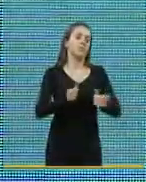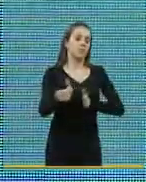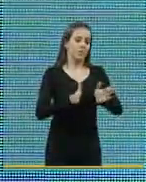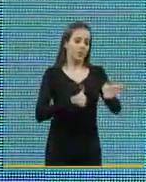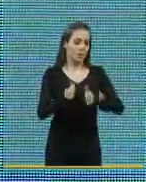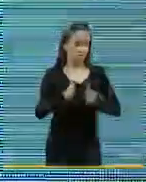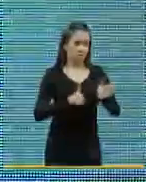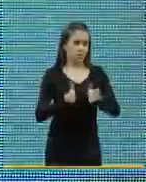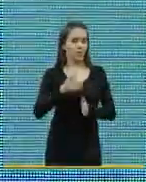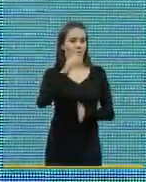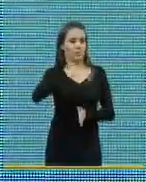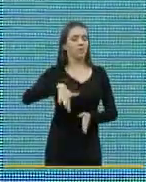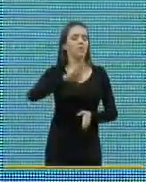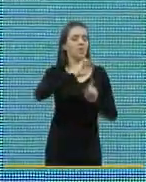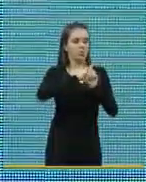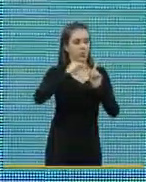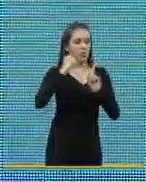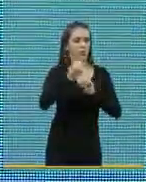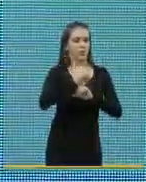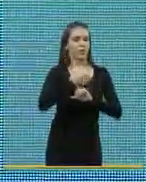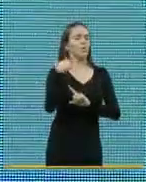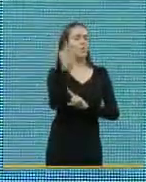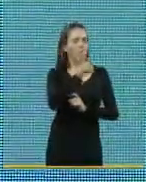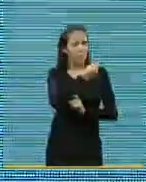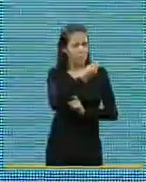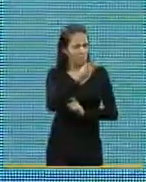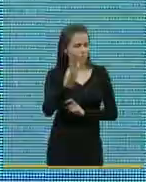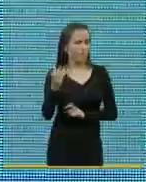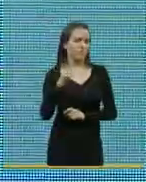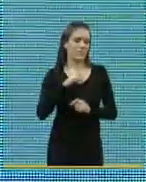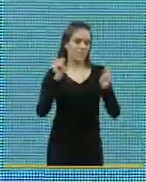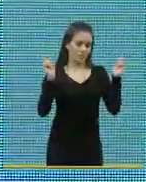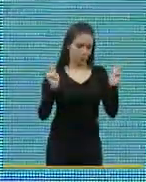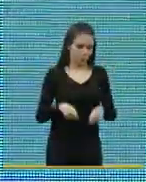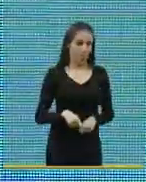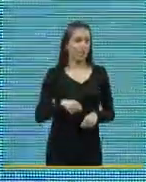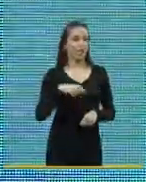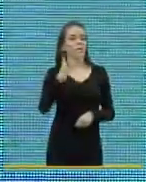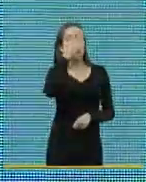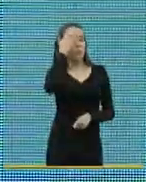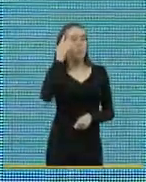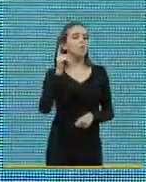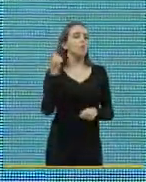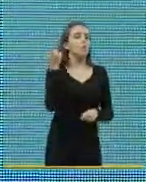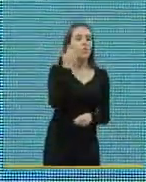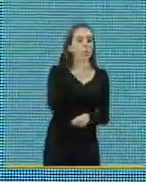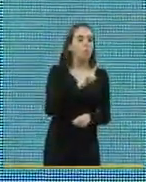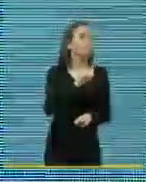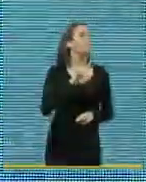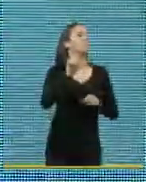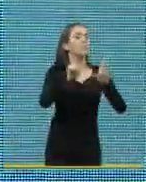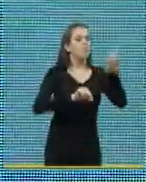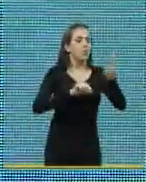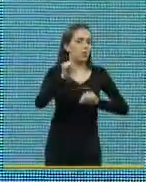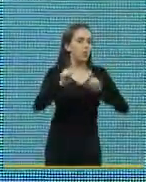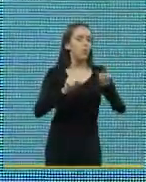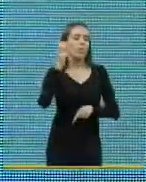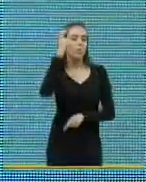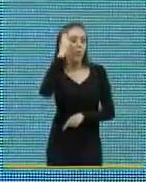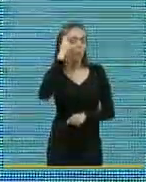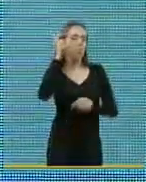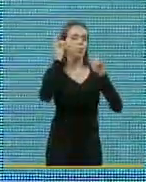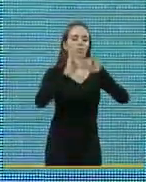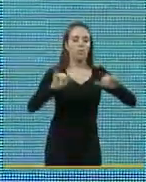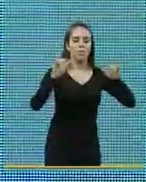tantas entidades da sociedade civil quantas possíveis terem elas caminhos alternativos de produção cultural de difusão de informação